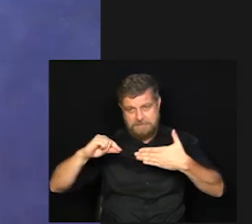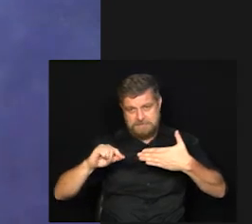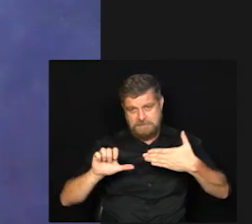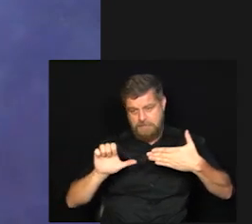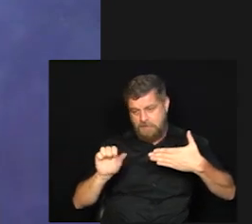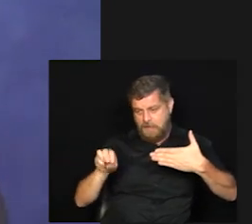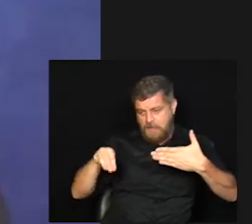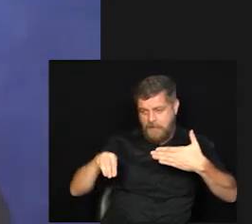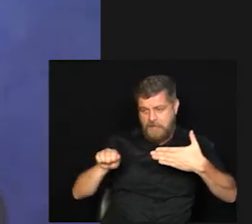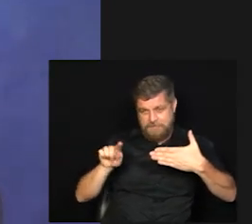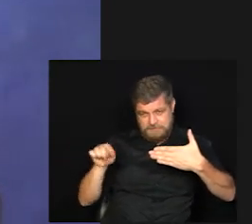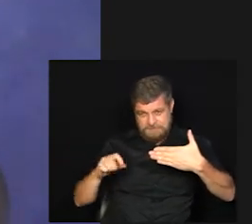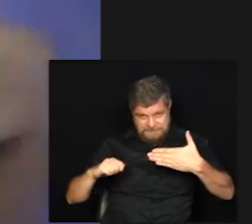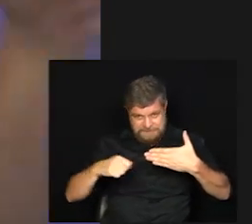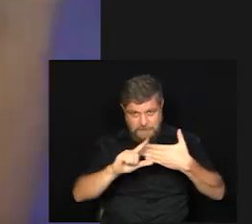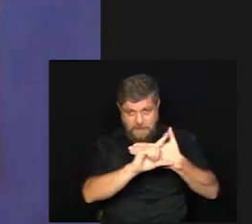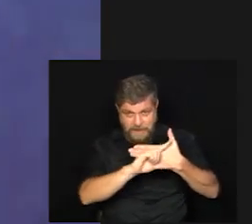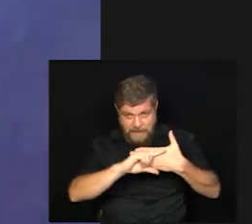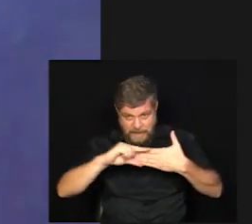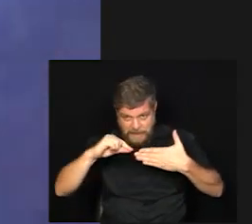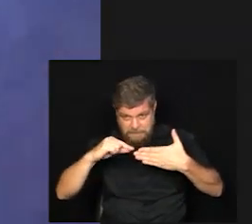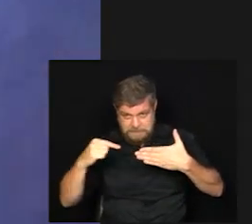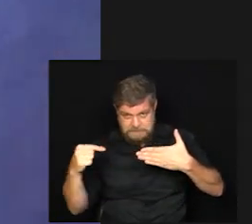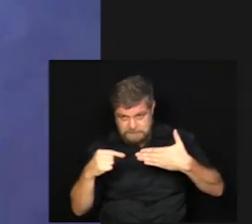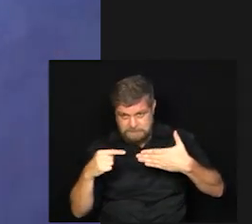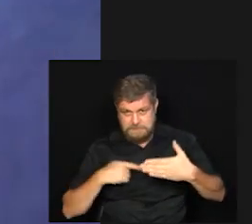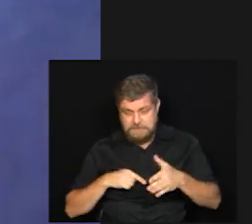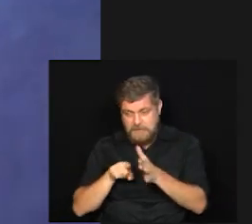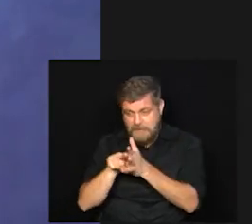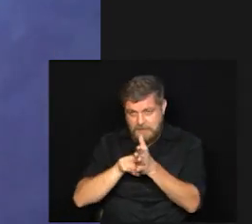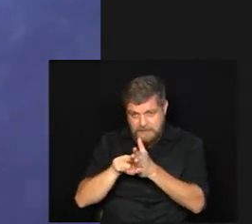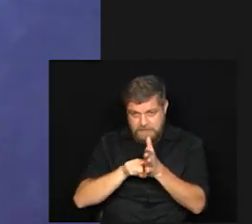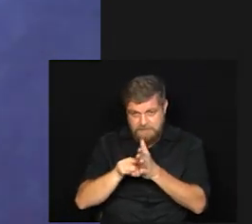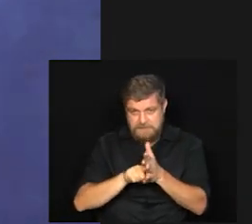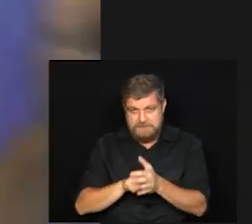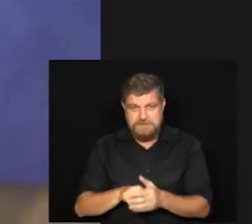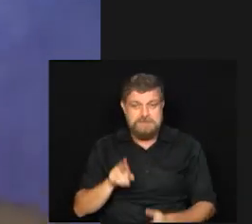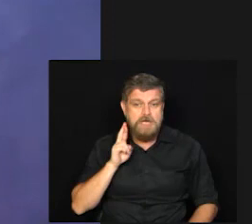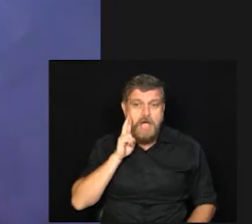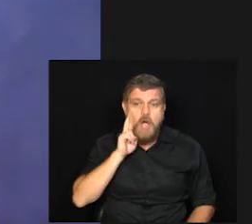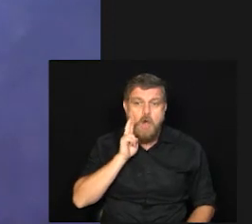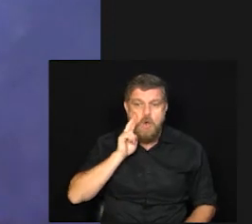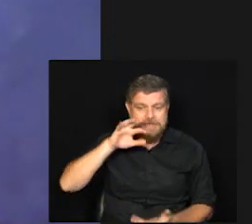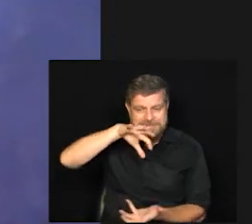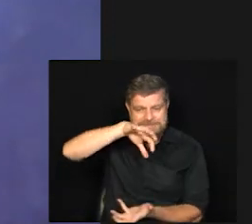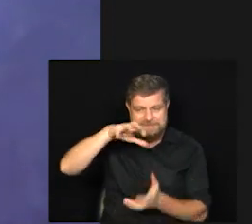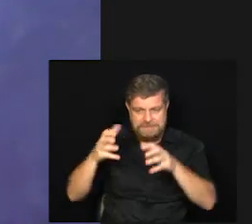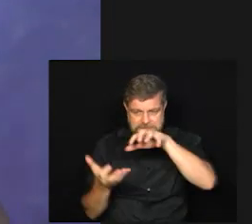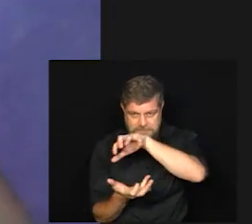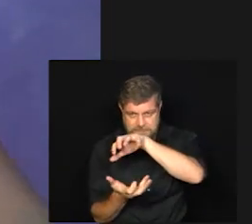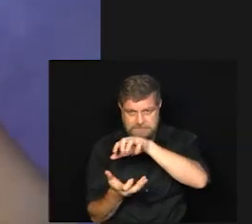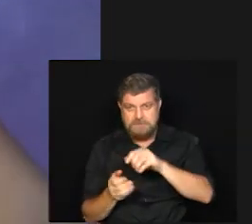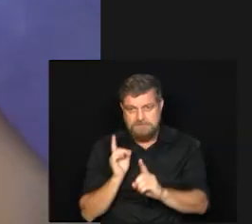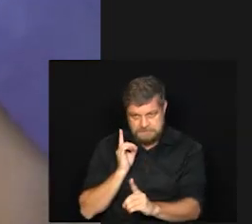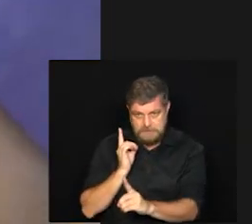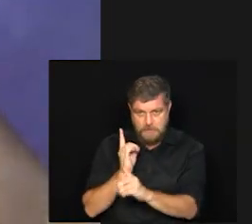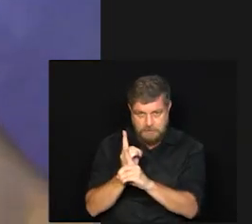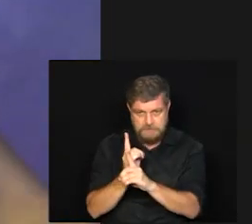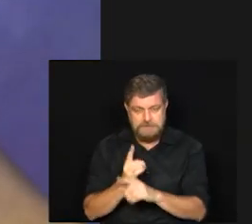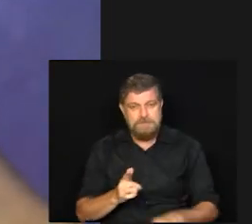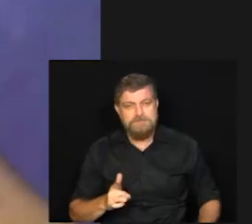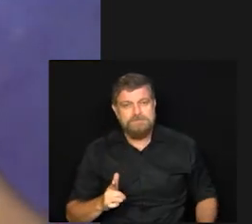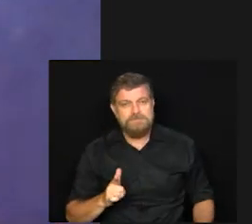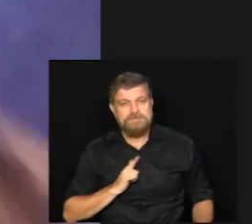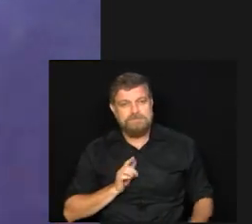Amazon, vocês conseguem adquirir. É só colocar lá A Revolução das Rosas, que vocês conseguem encontrar também. E